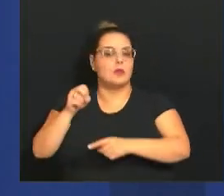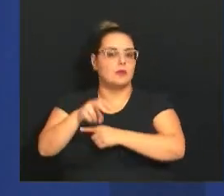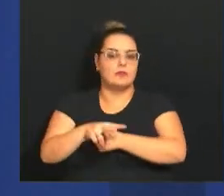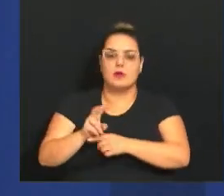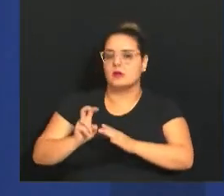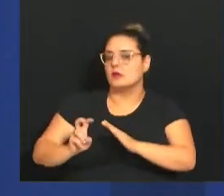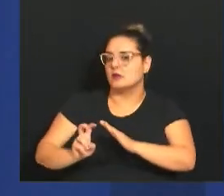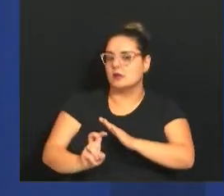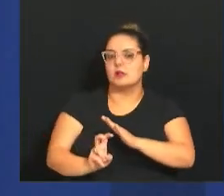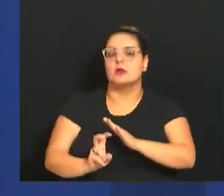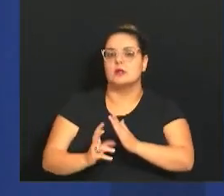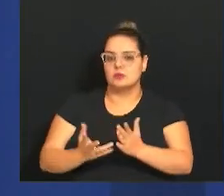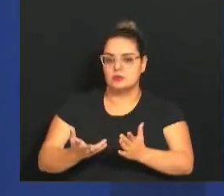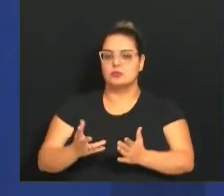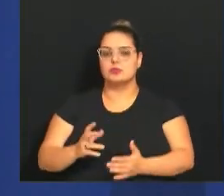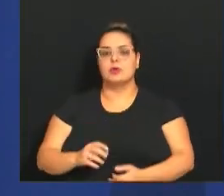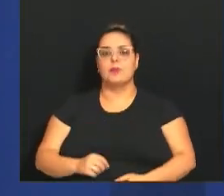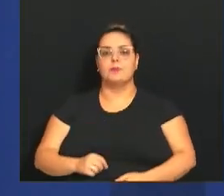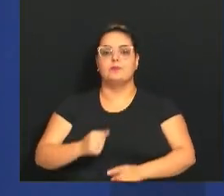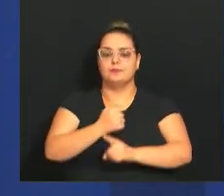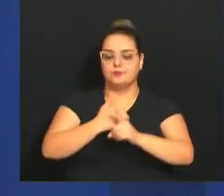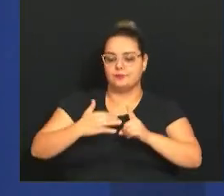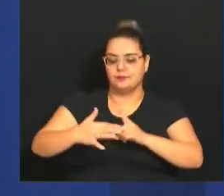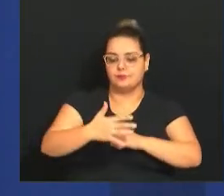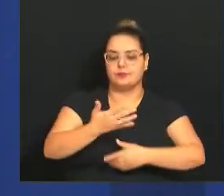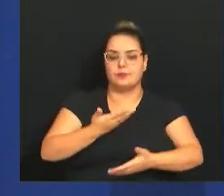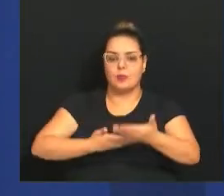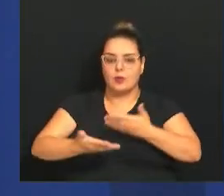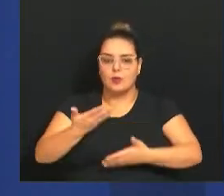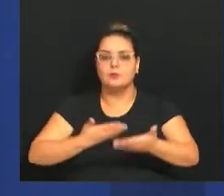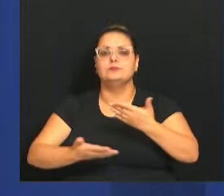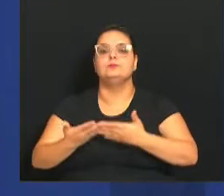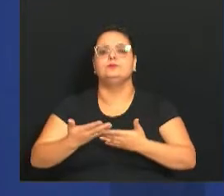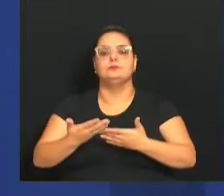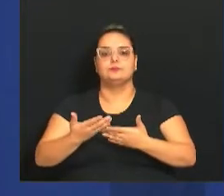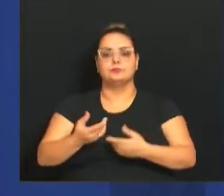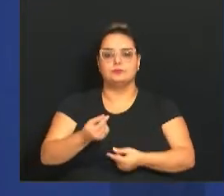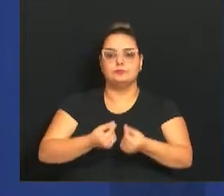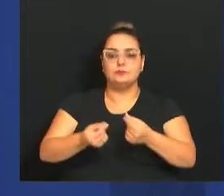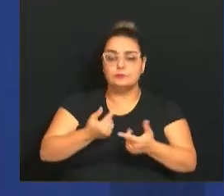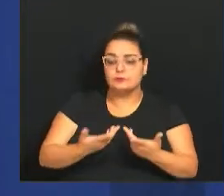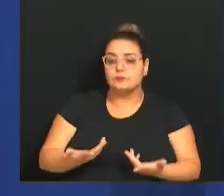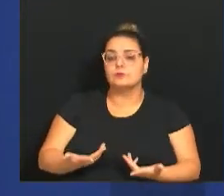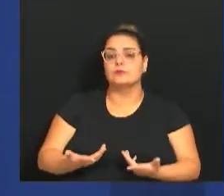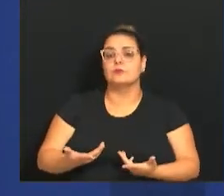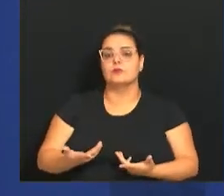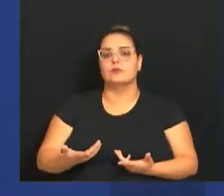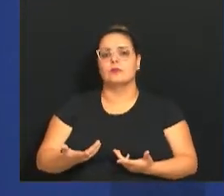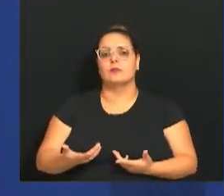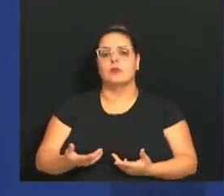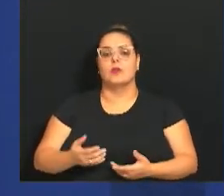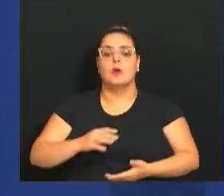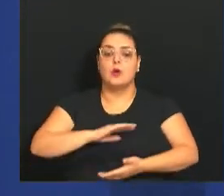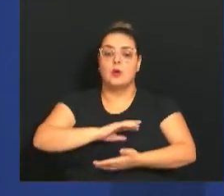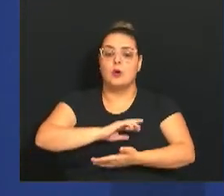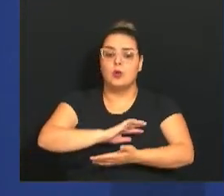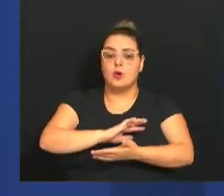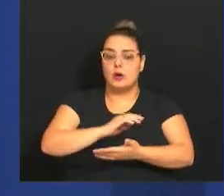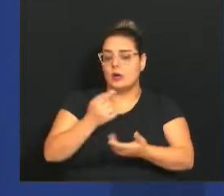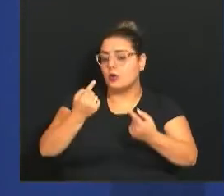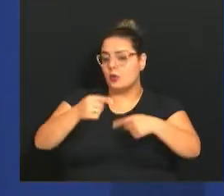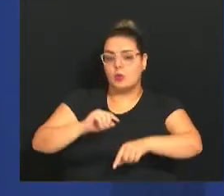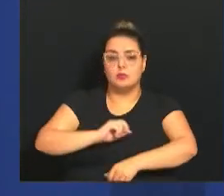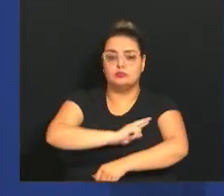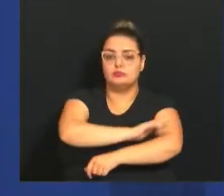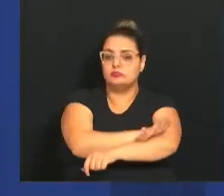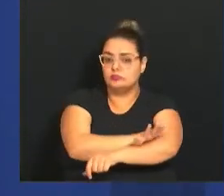fala de medida socioeconômica para a juventude, quando a gente fala do combate ao racismo. Então, o mês de março, a gente está tentando lidar